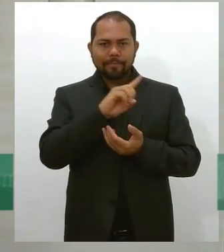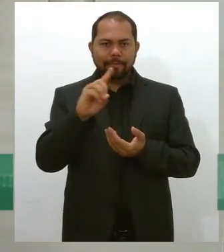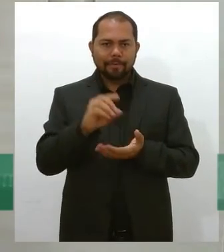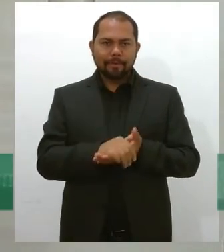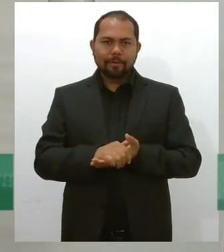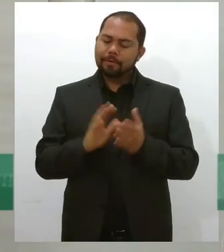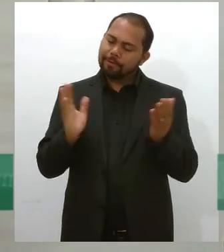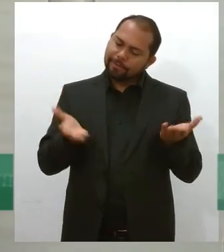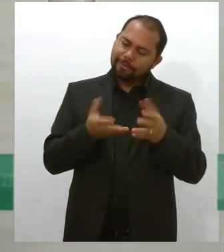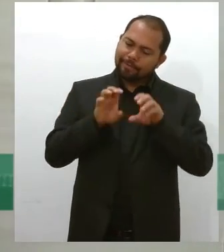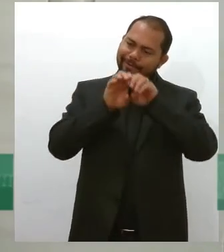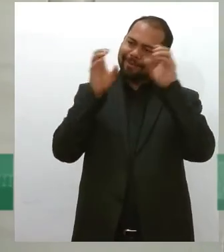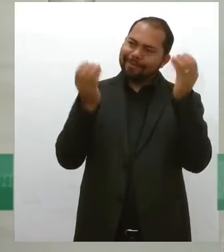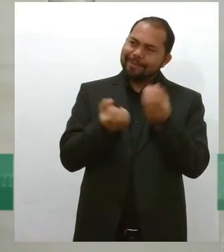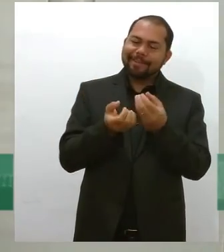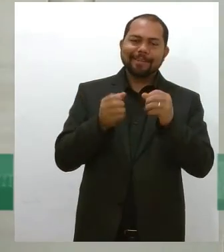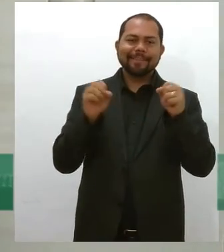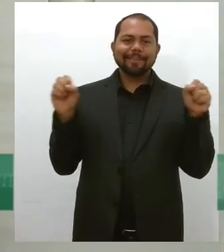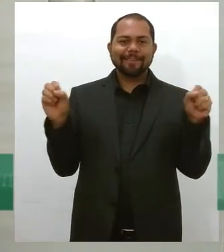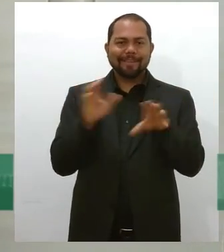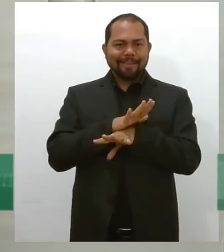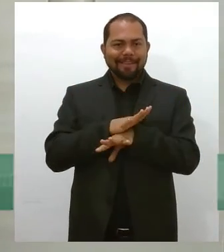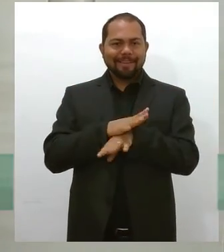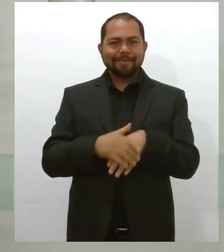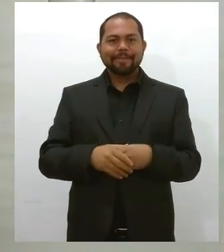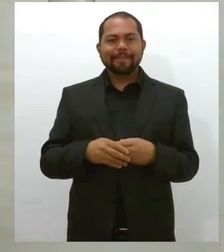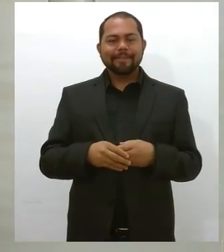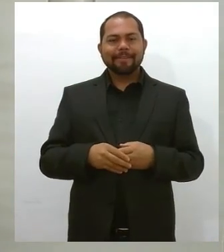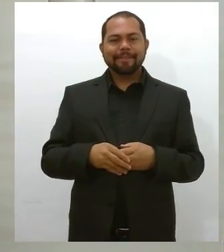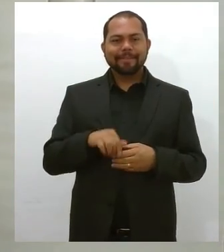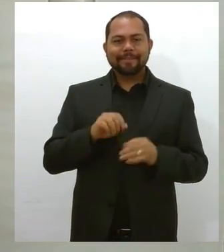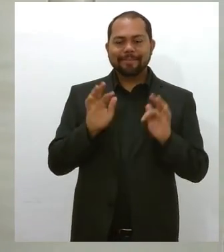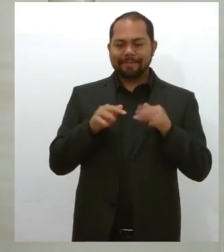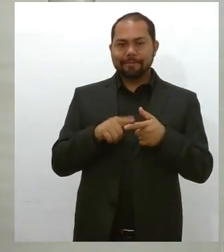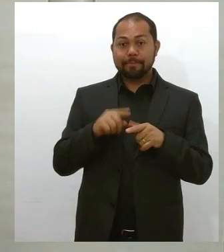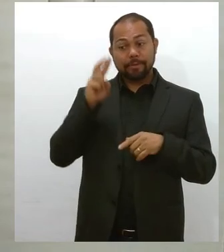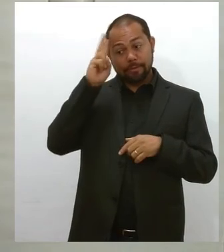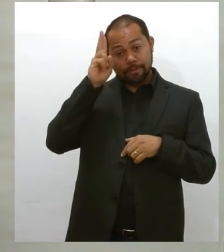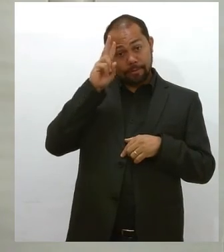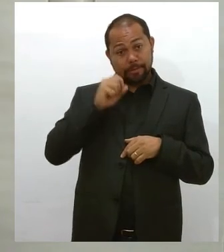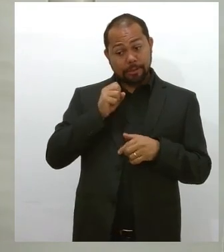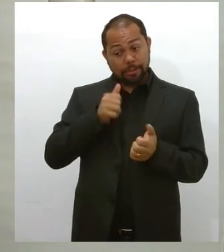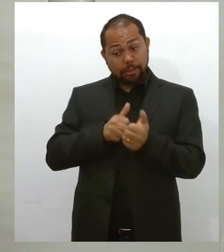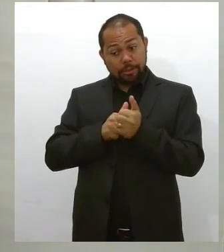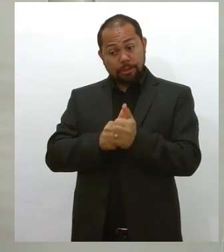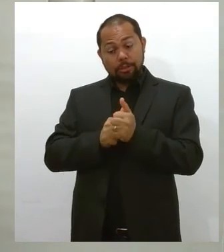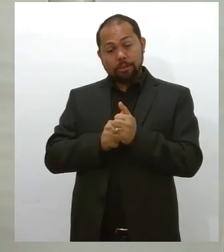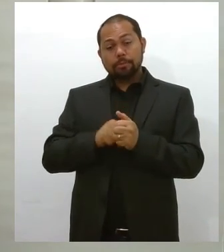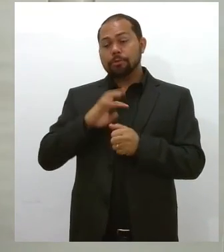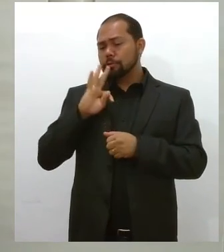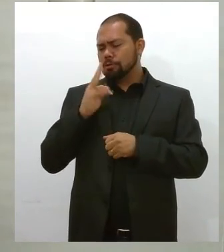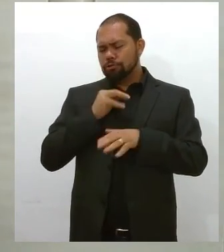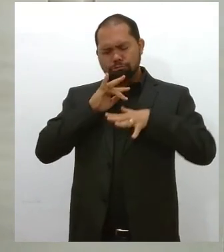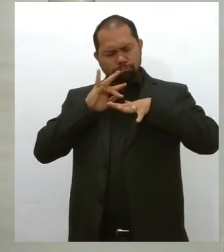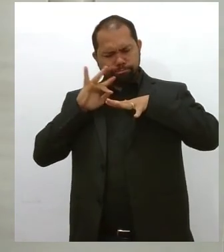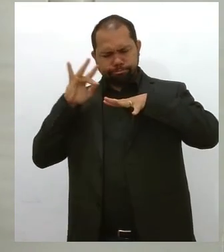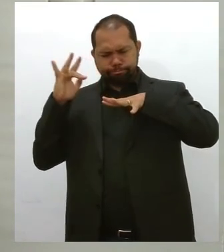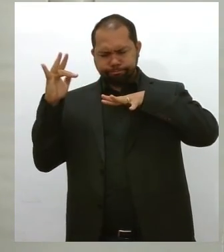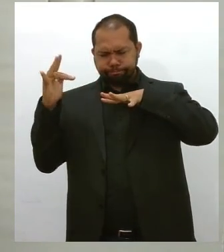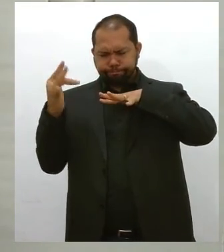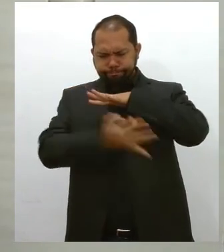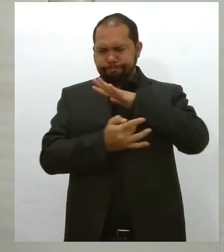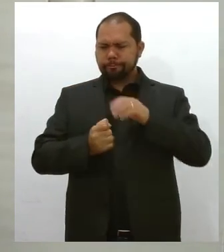em Pauta chega ao fim de mais um programa, mas lembre-se, se quiser acompanhar a nossa programação pelas redes sociais, no Facebook e no Instagram,